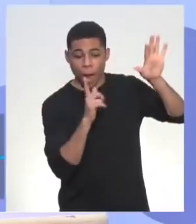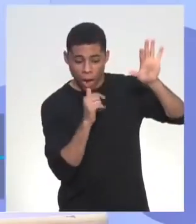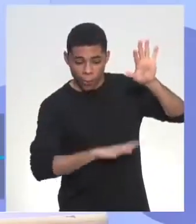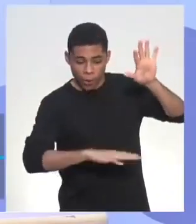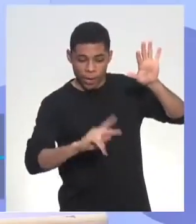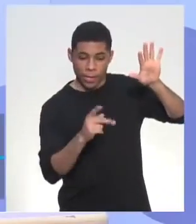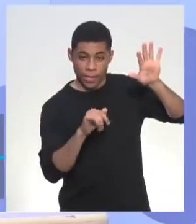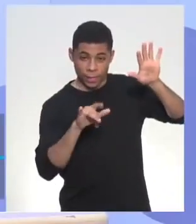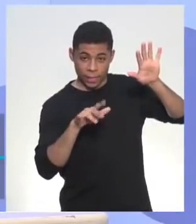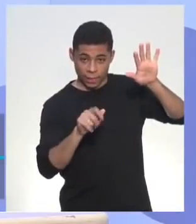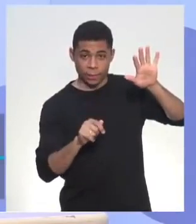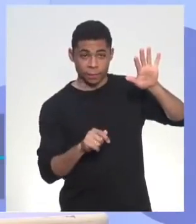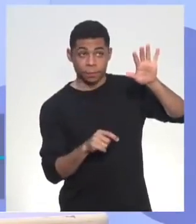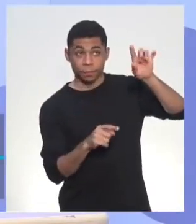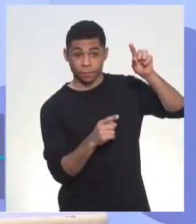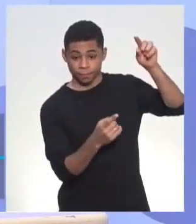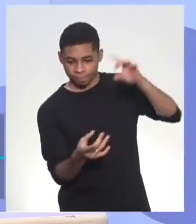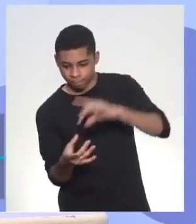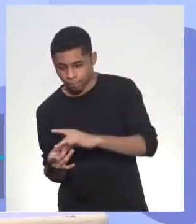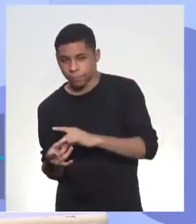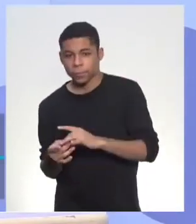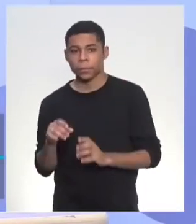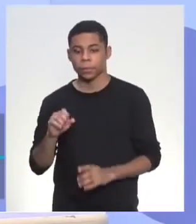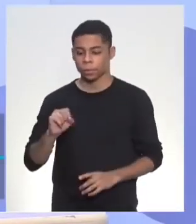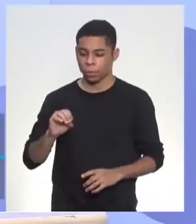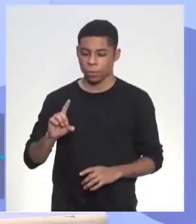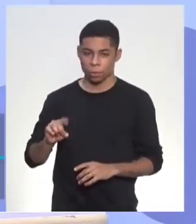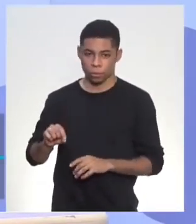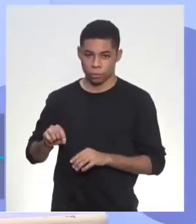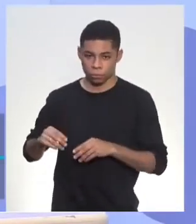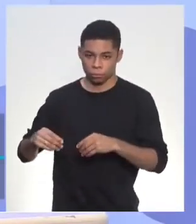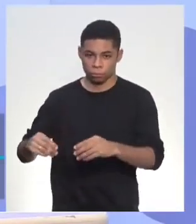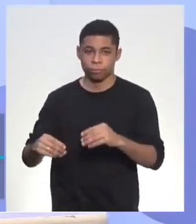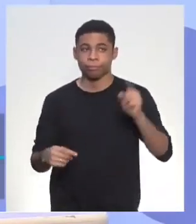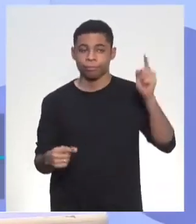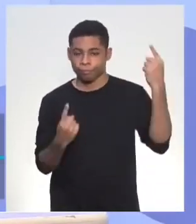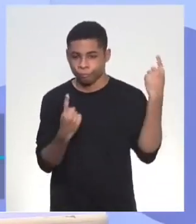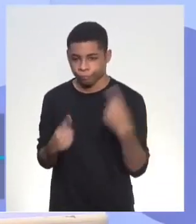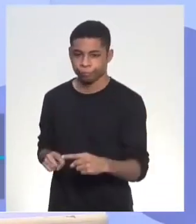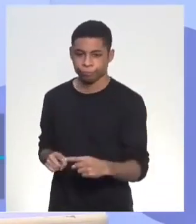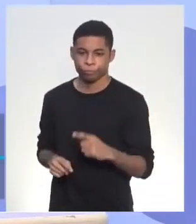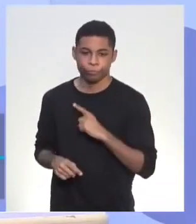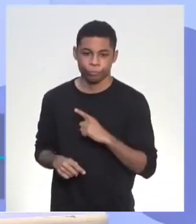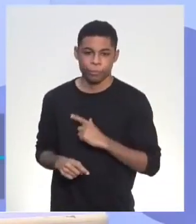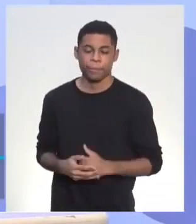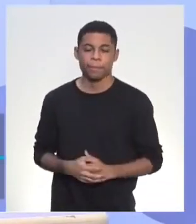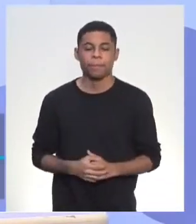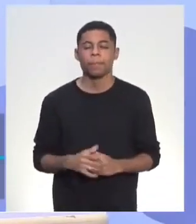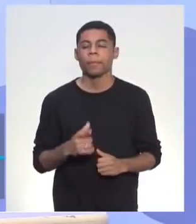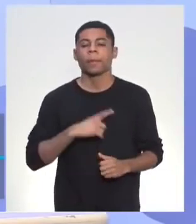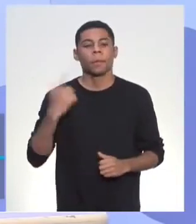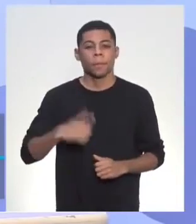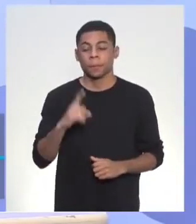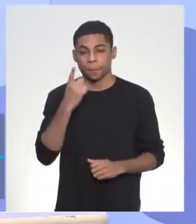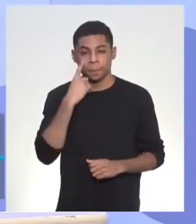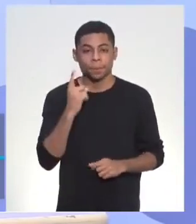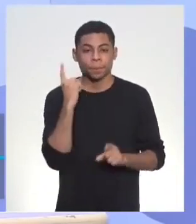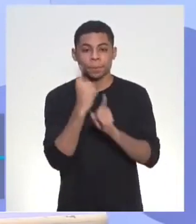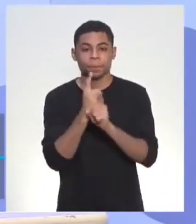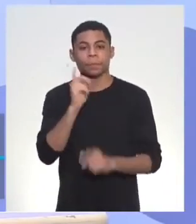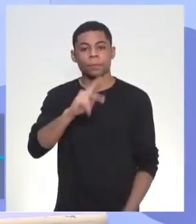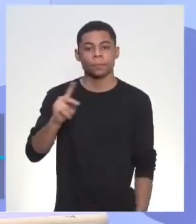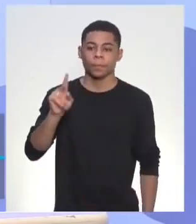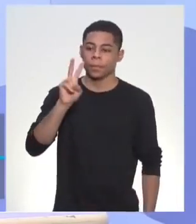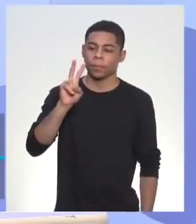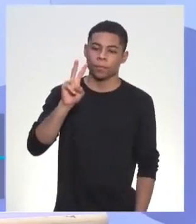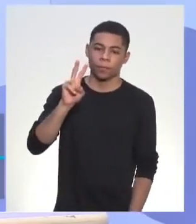acaba contaminando o solo. Mas eu perdi aqui esse ácida, comentário. né? Isso. E tem muito. Aqui, achei. Foi